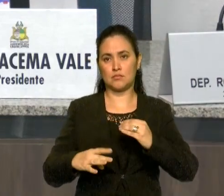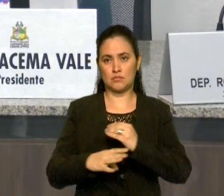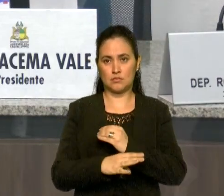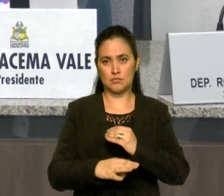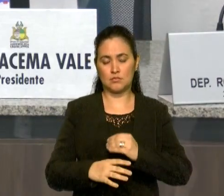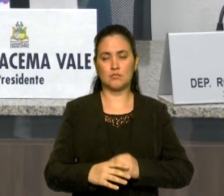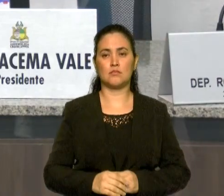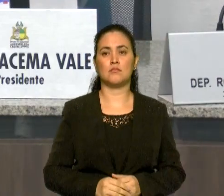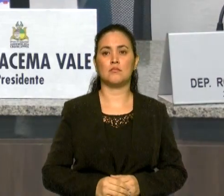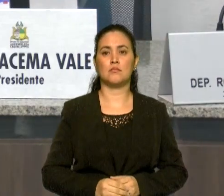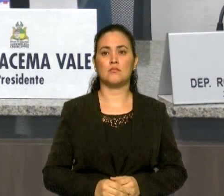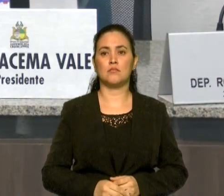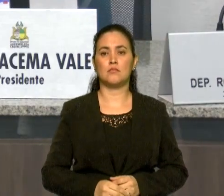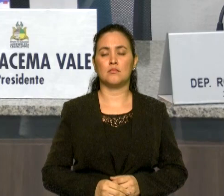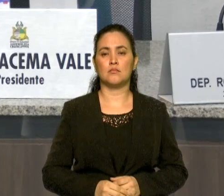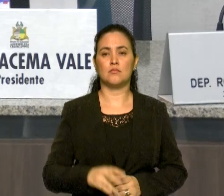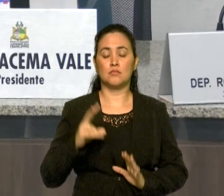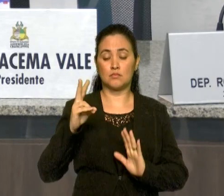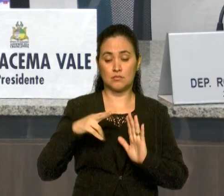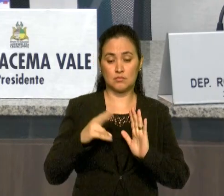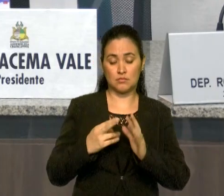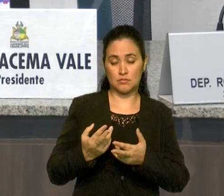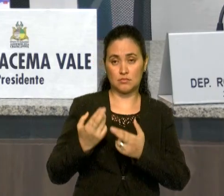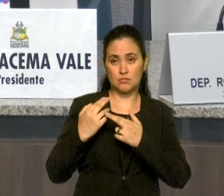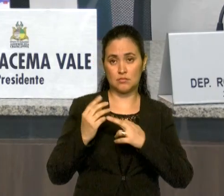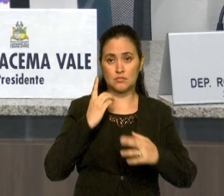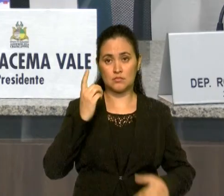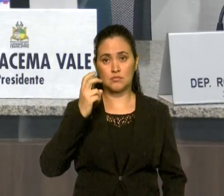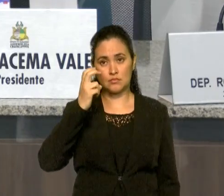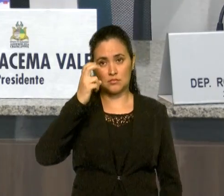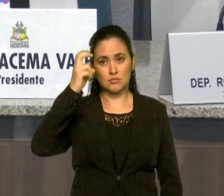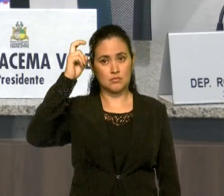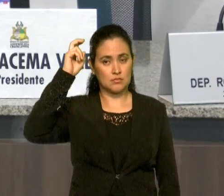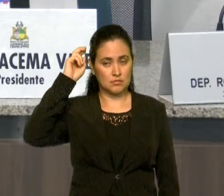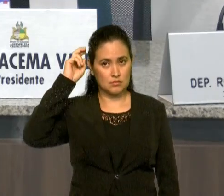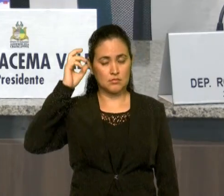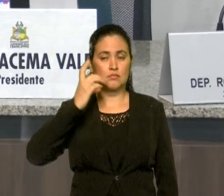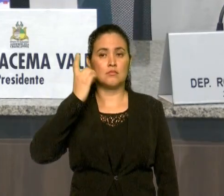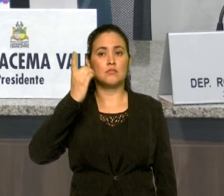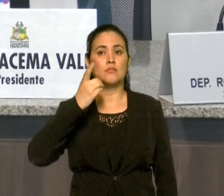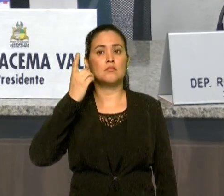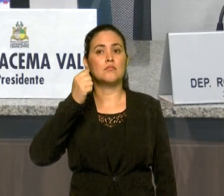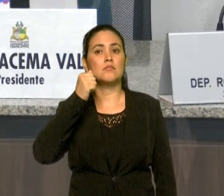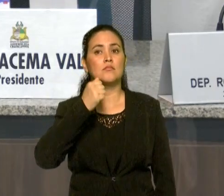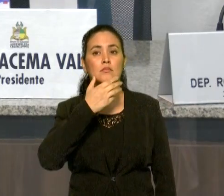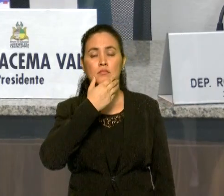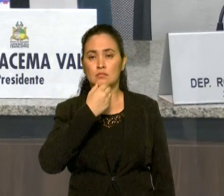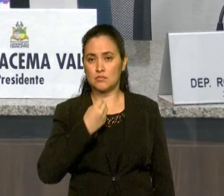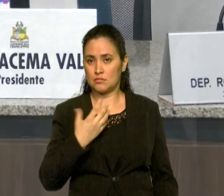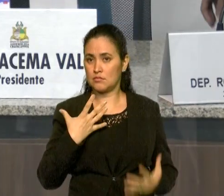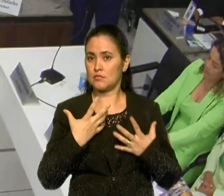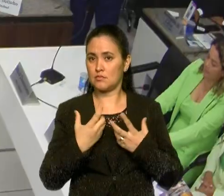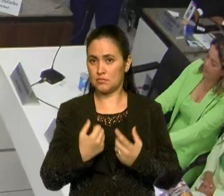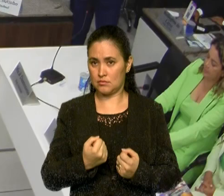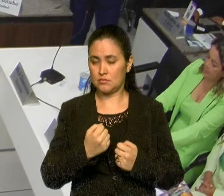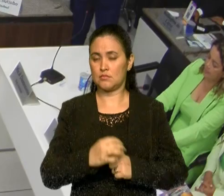Cidadania, relator deputado Neto Evangelista. Os deputados e deputadas que